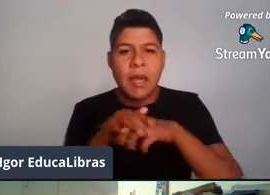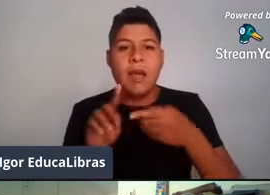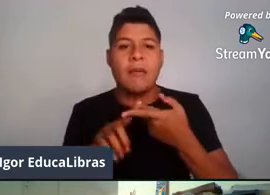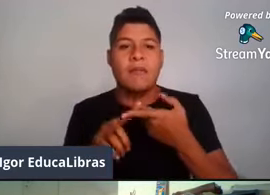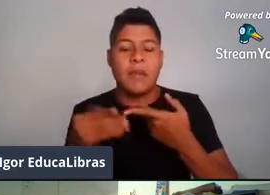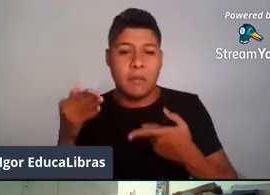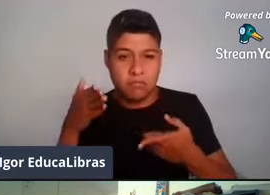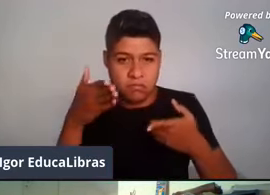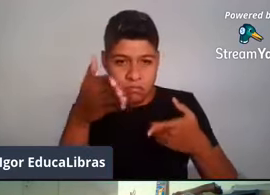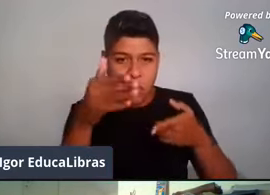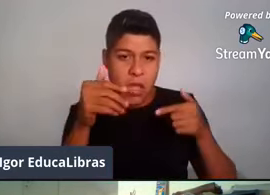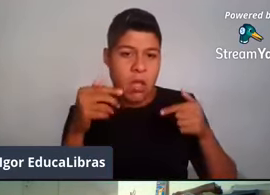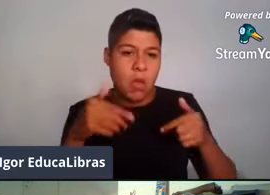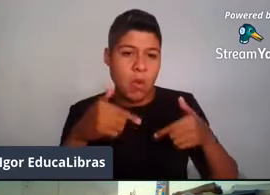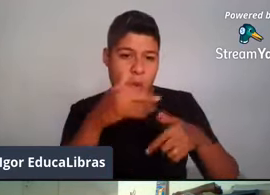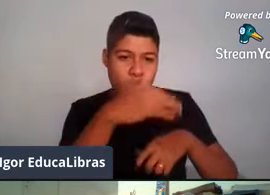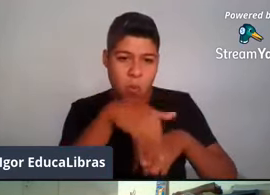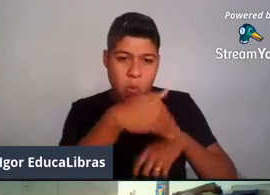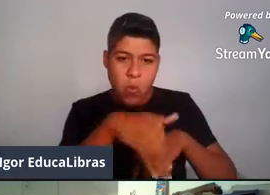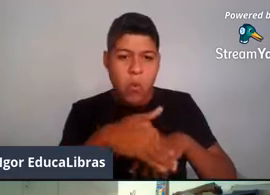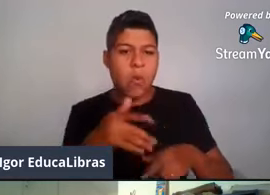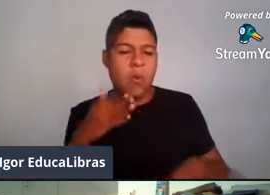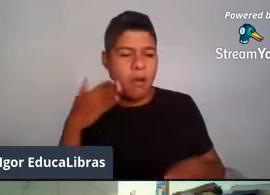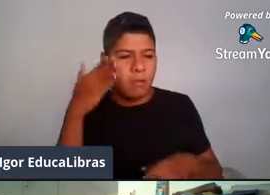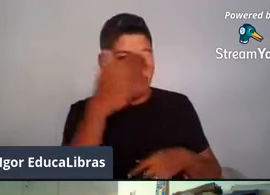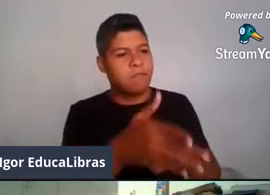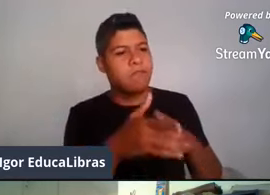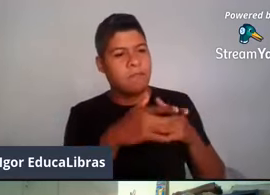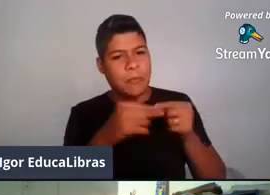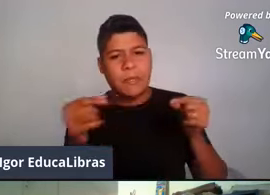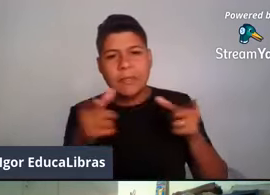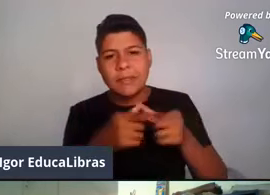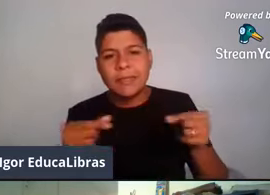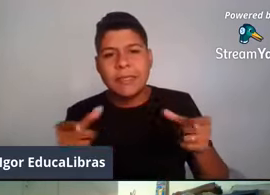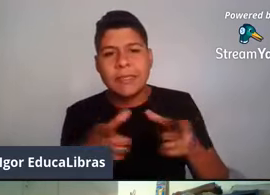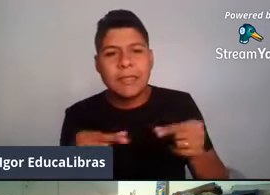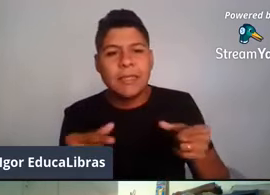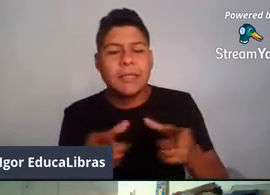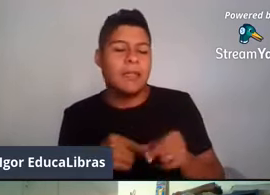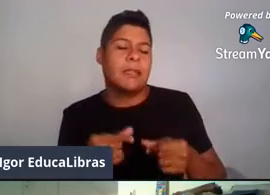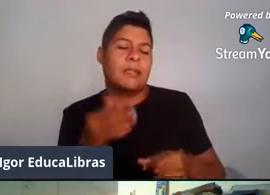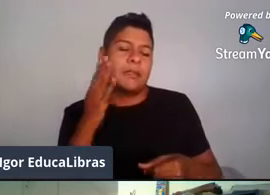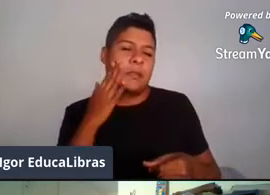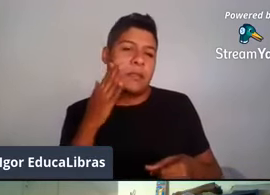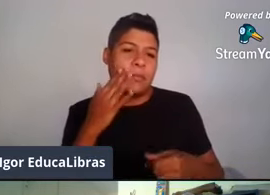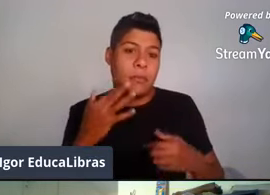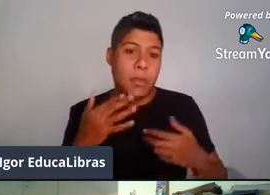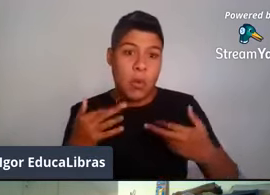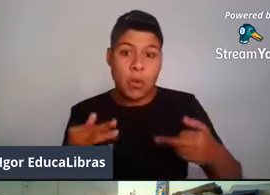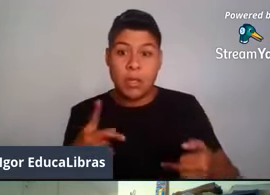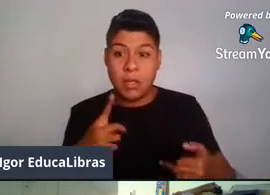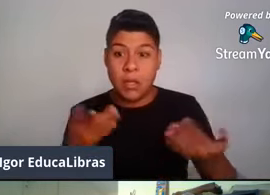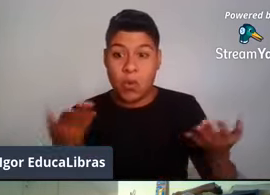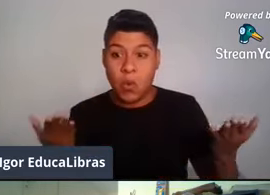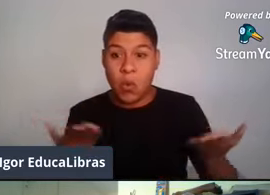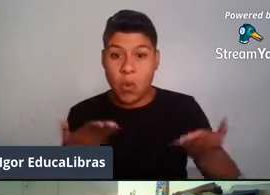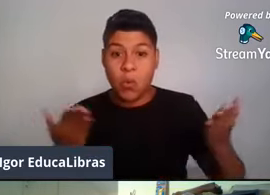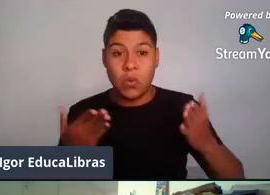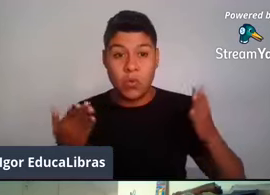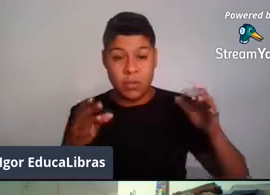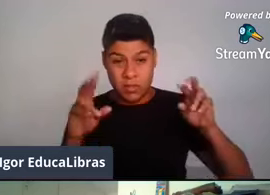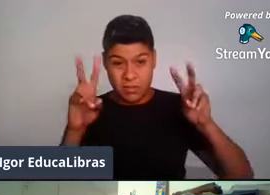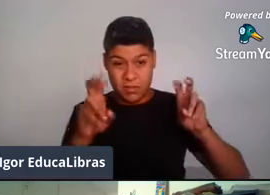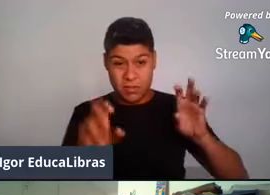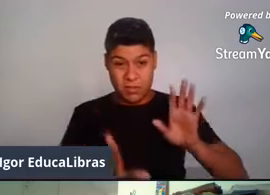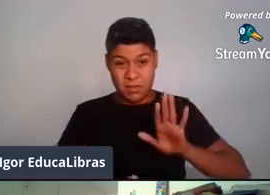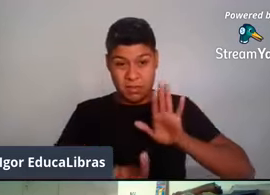para as ruas, que iam para Brasília, e muito do que a gente tem hoje, em termos de legislação,